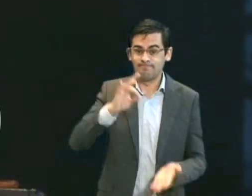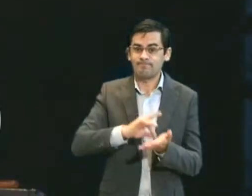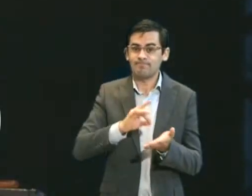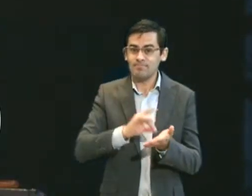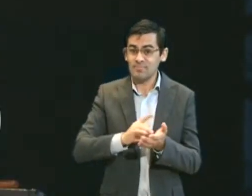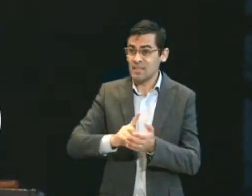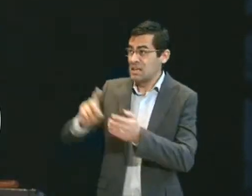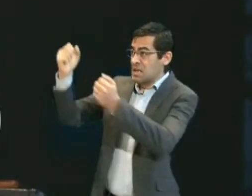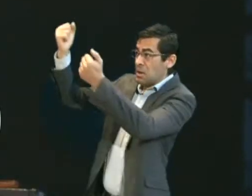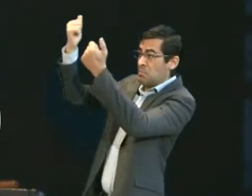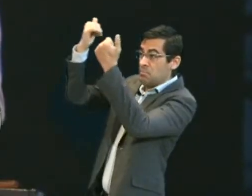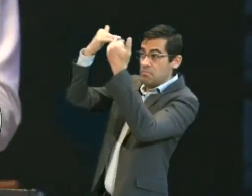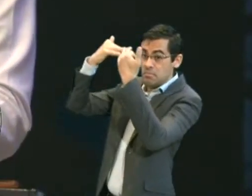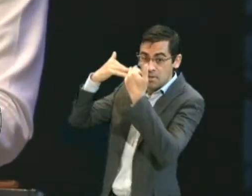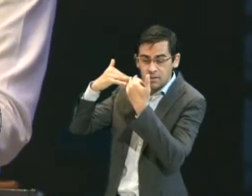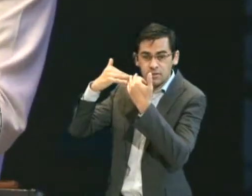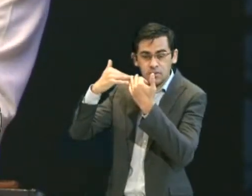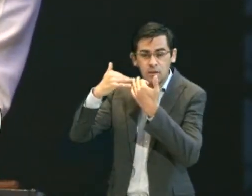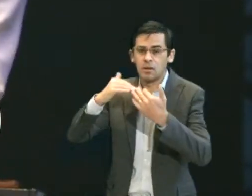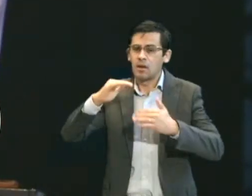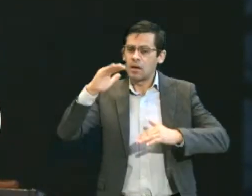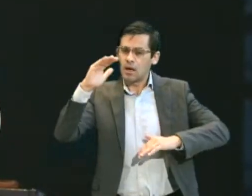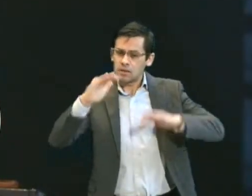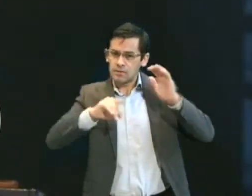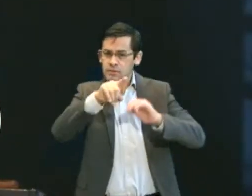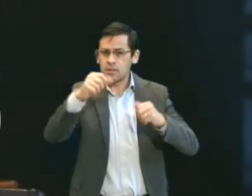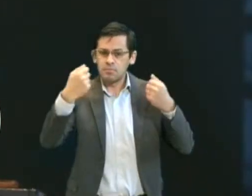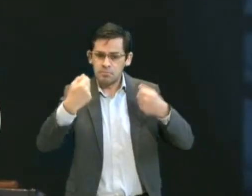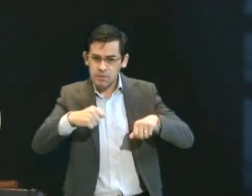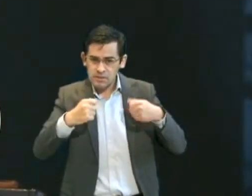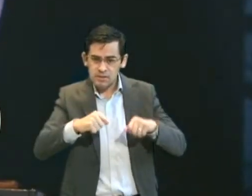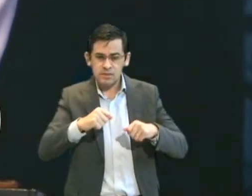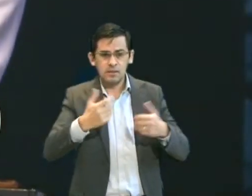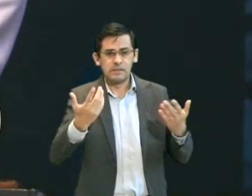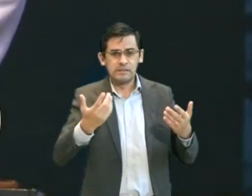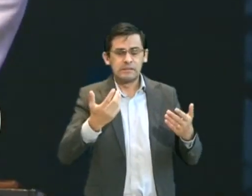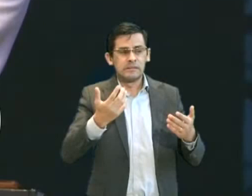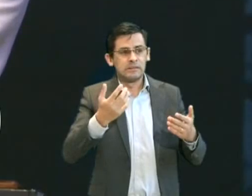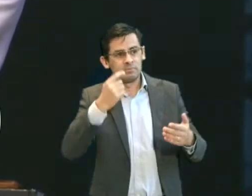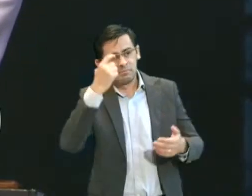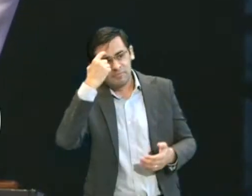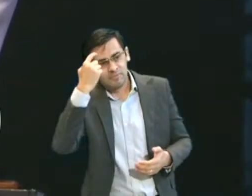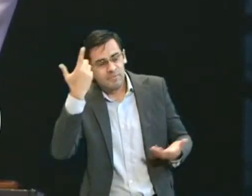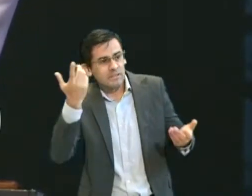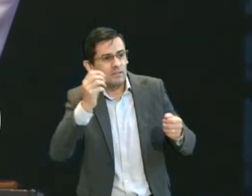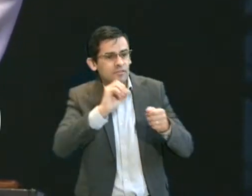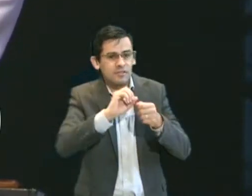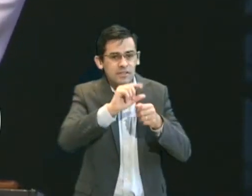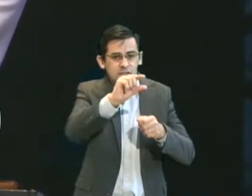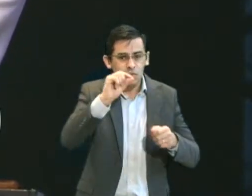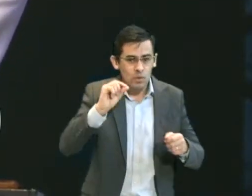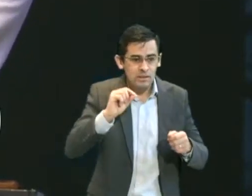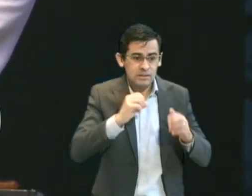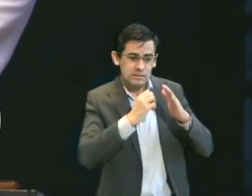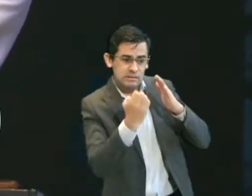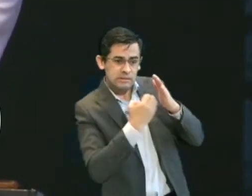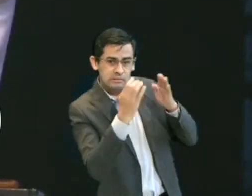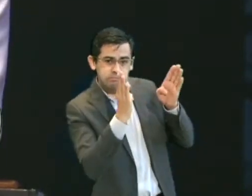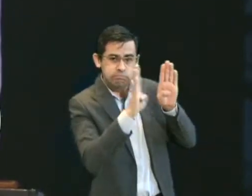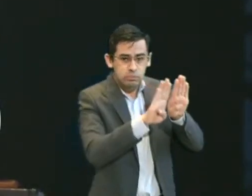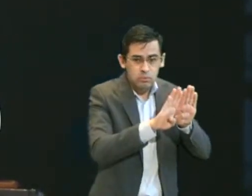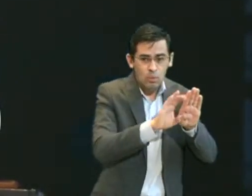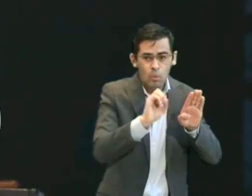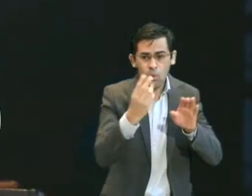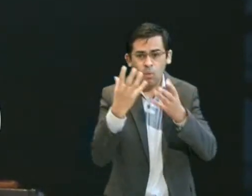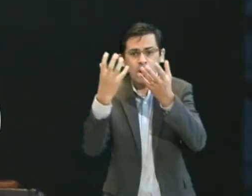bênção de Deus. Sabe, talvez você tenha que tomar decisões. Abro a empresa, fecho a empresa, vou para aceito determinada oferta